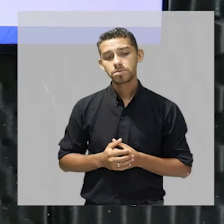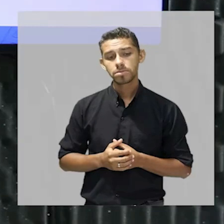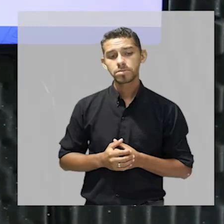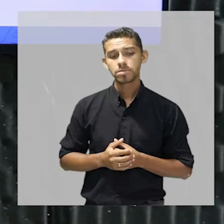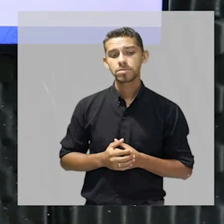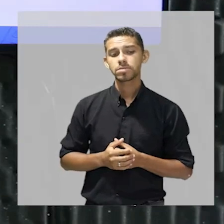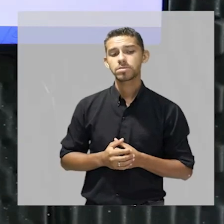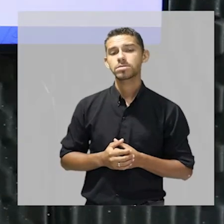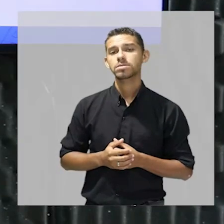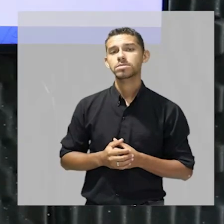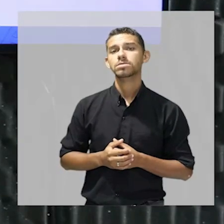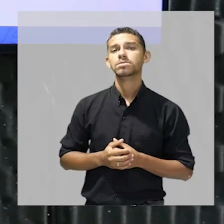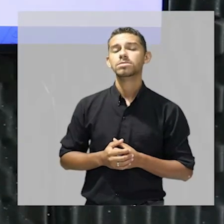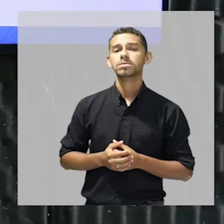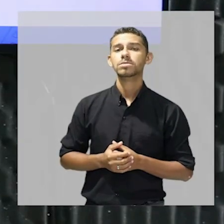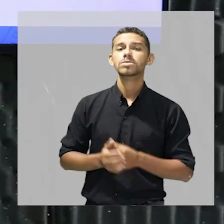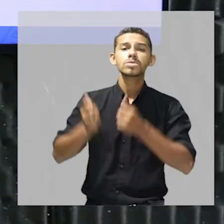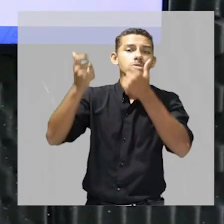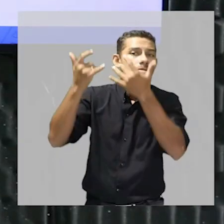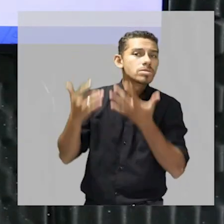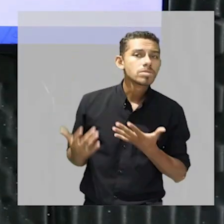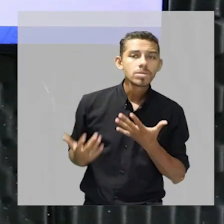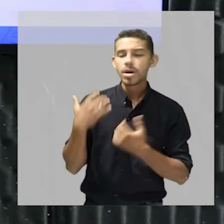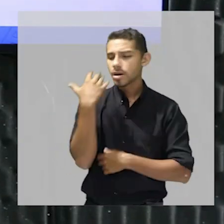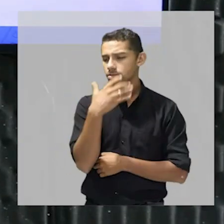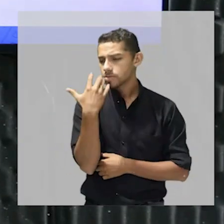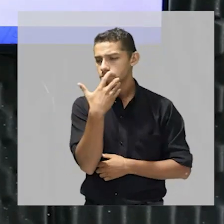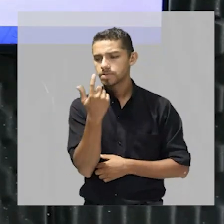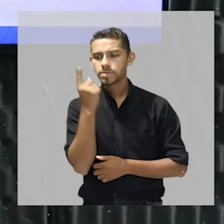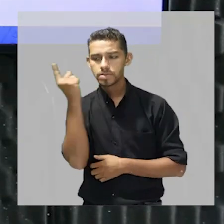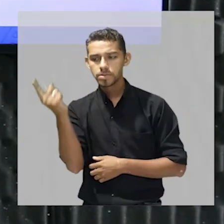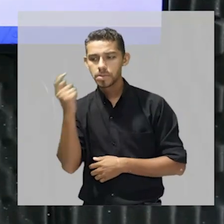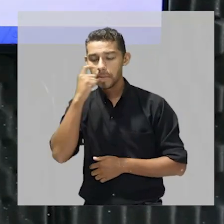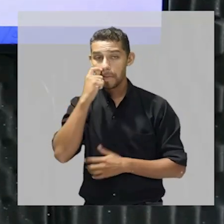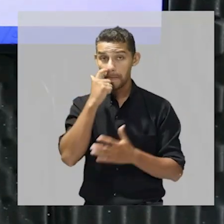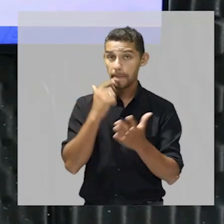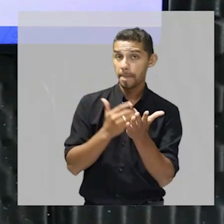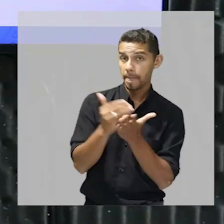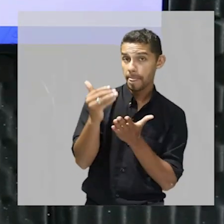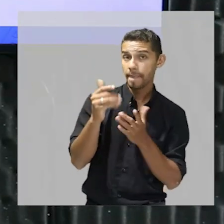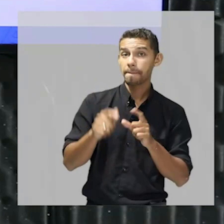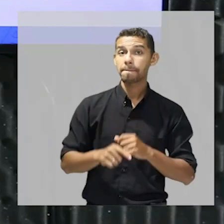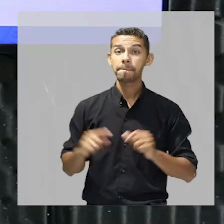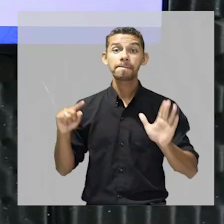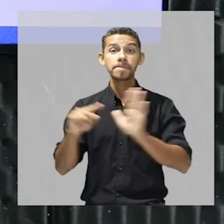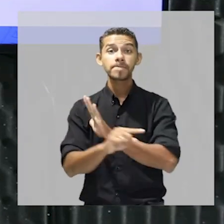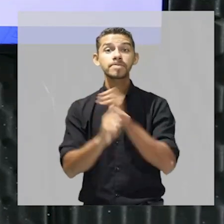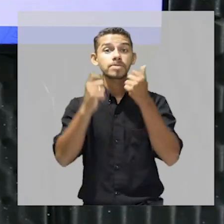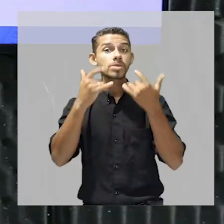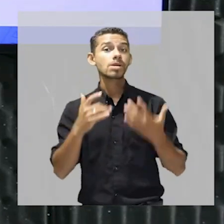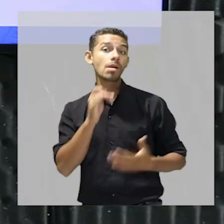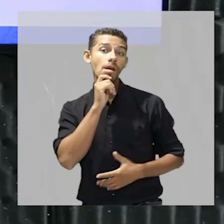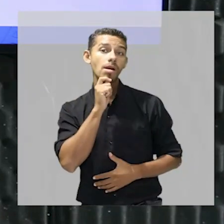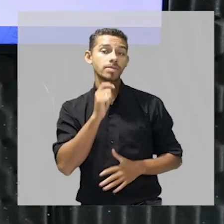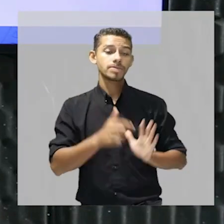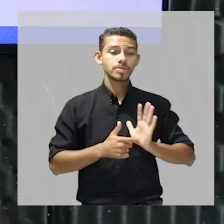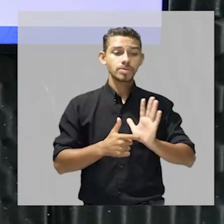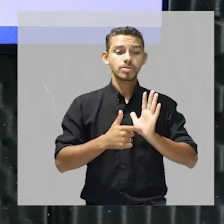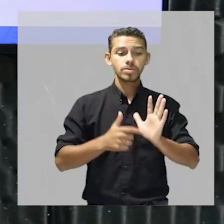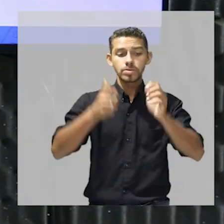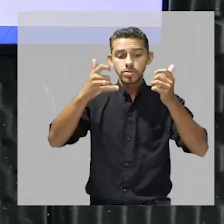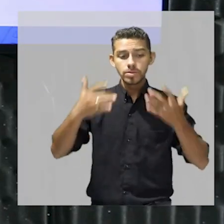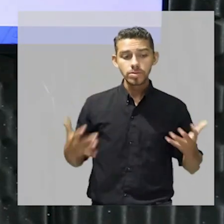política né que é como bem disse a canção o início da questão sobre as